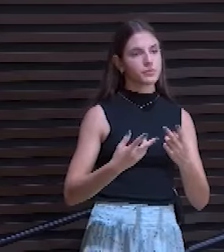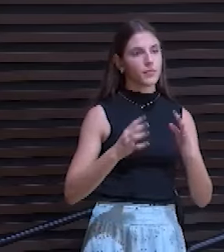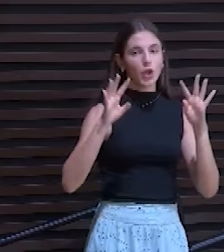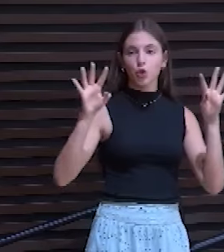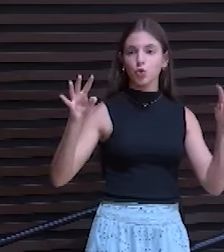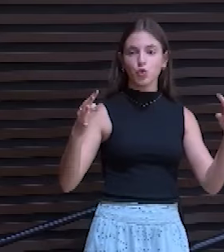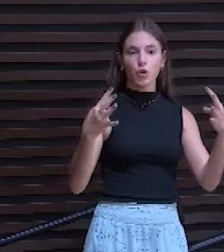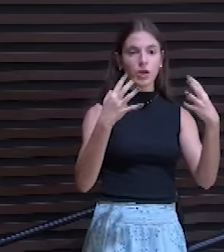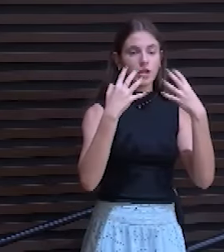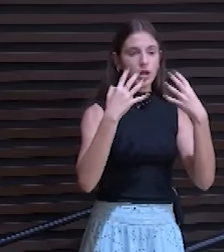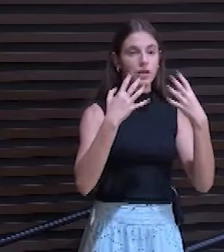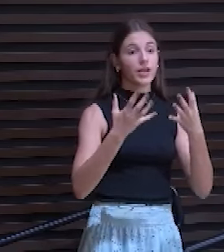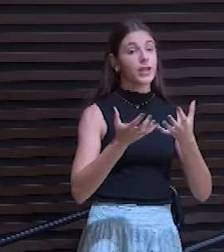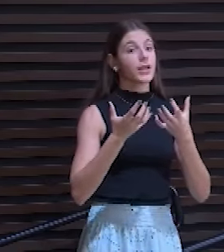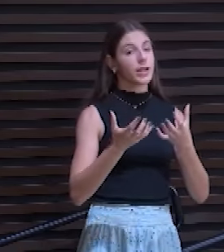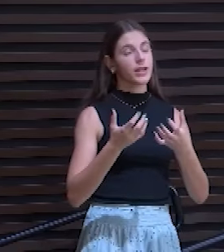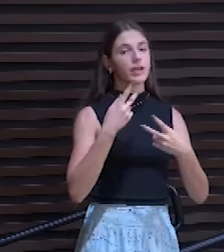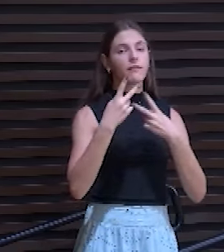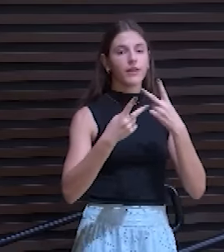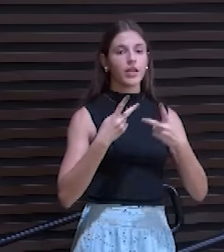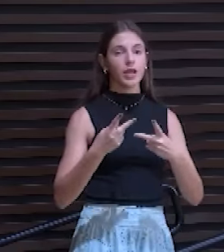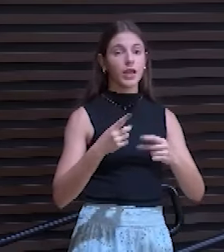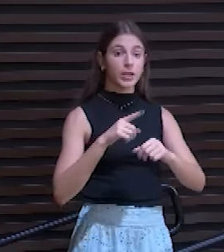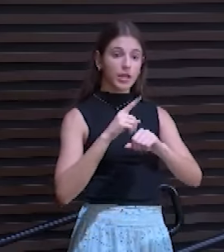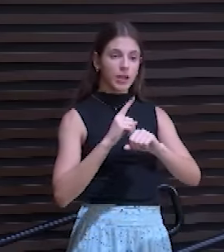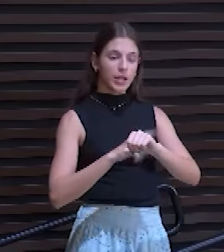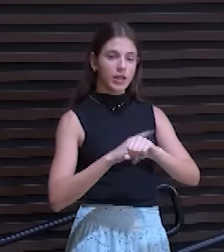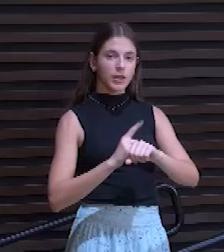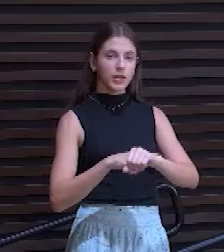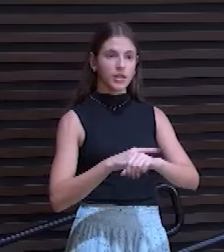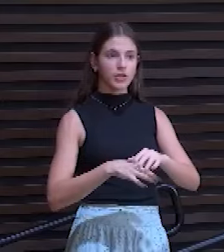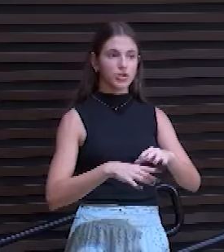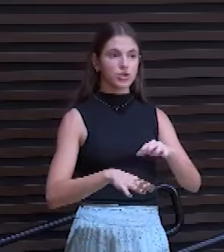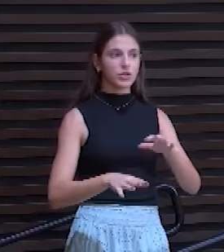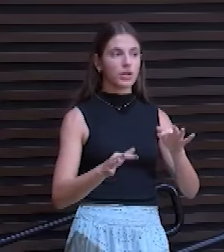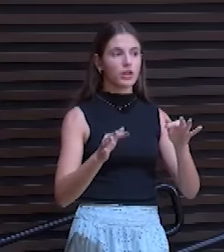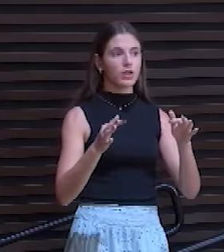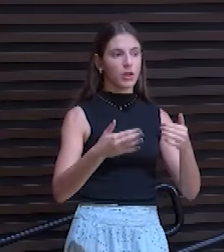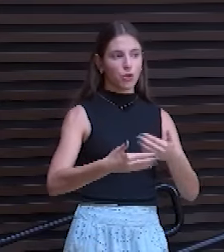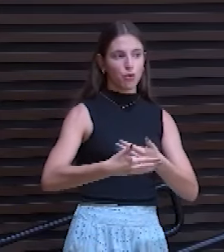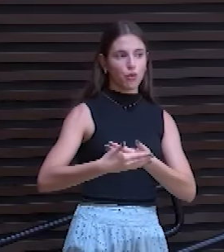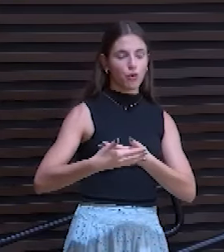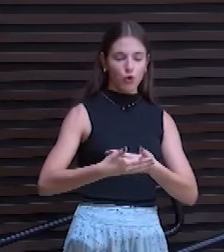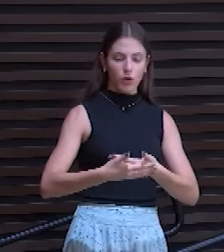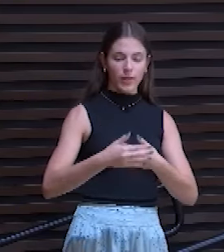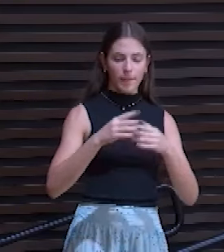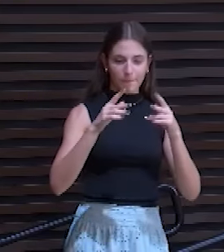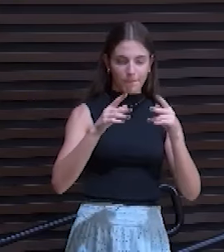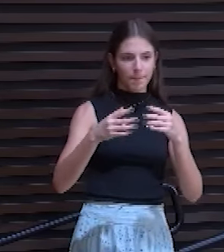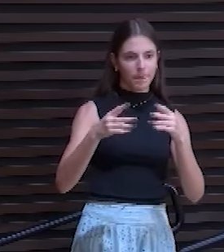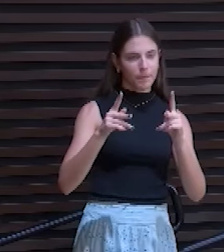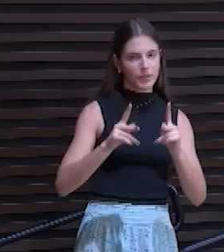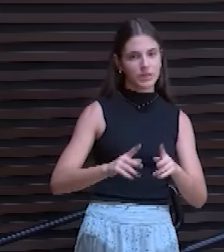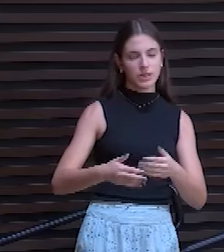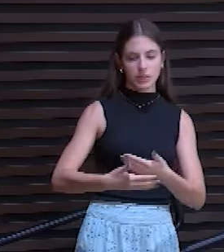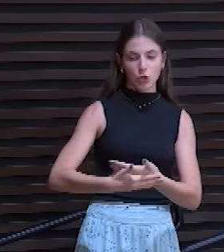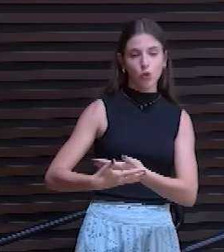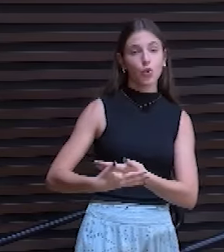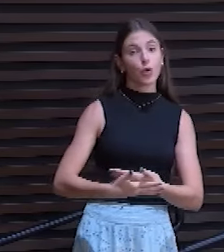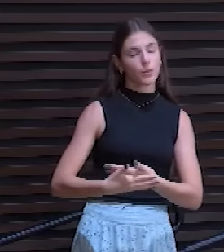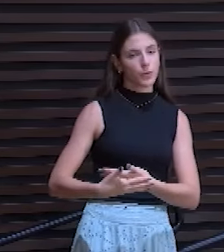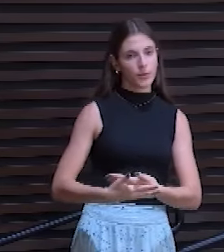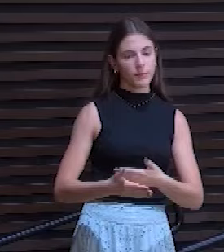eu gostaria nesses últimos minutos, na presença do corpo do nosso anjinho, de dizer para vocês o